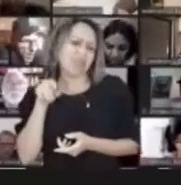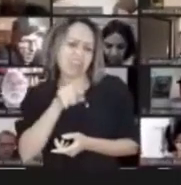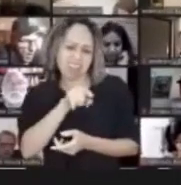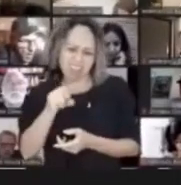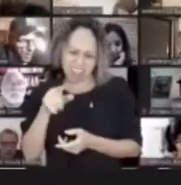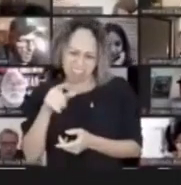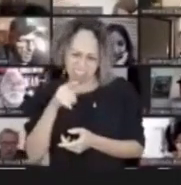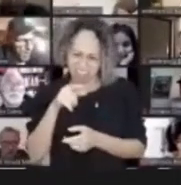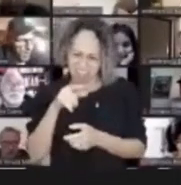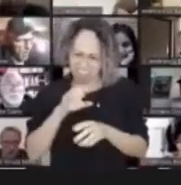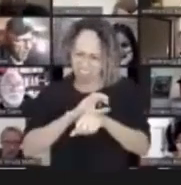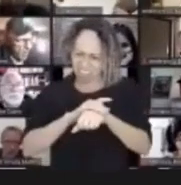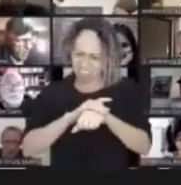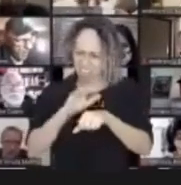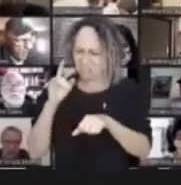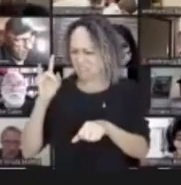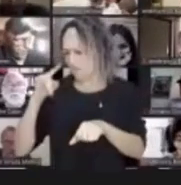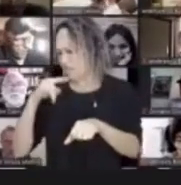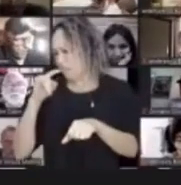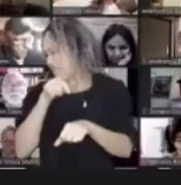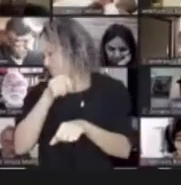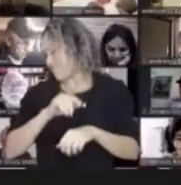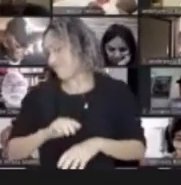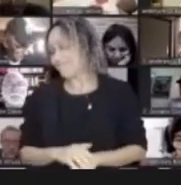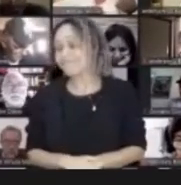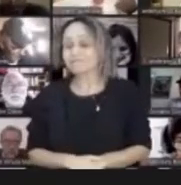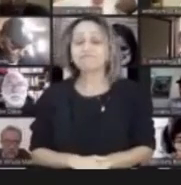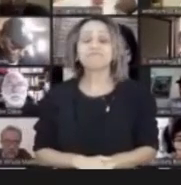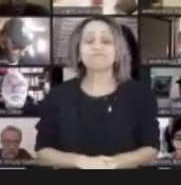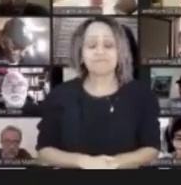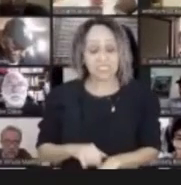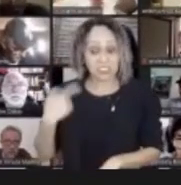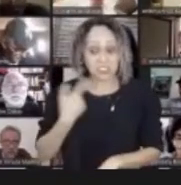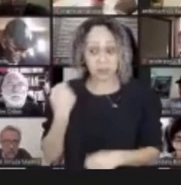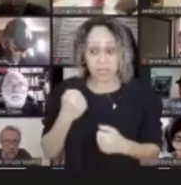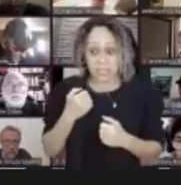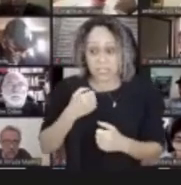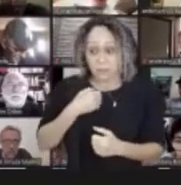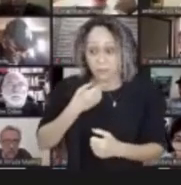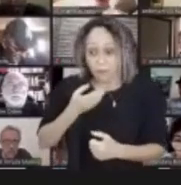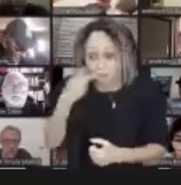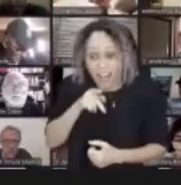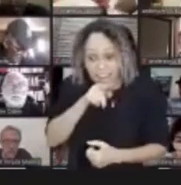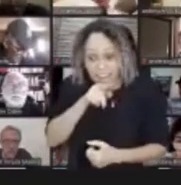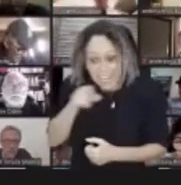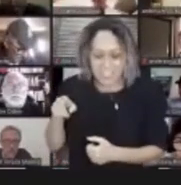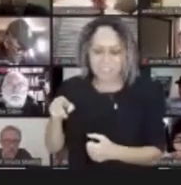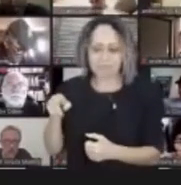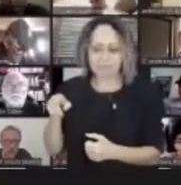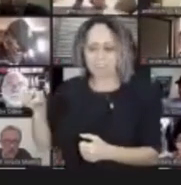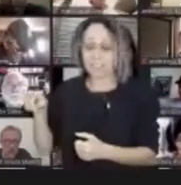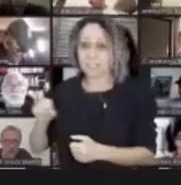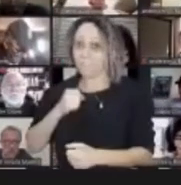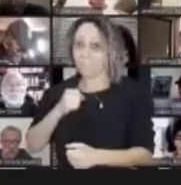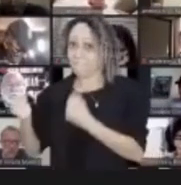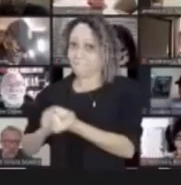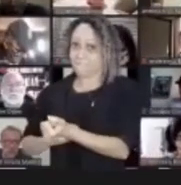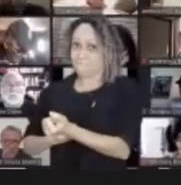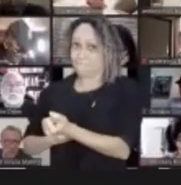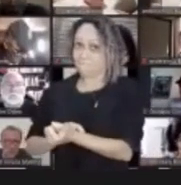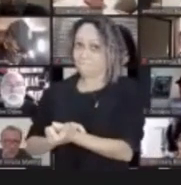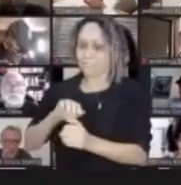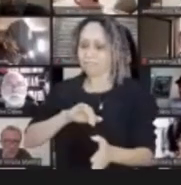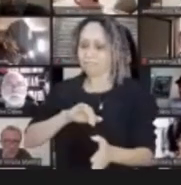preparados nessa área do que eu, mas eu penso que é a área que eu sinto mais frágil deles conseguirem reagir. Eles